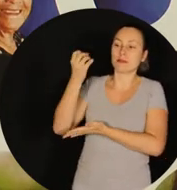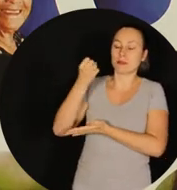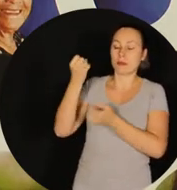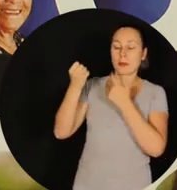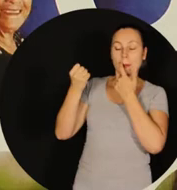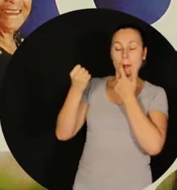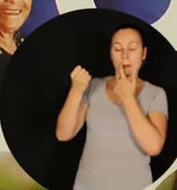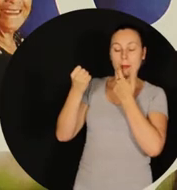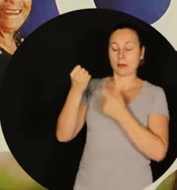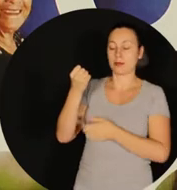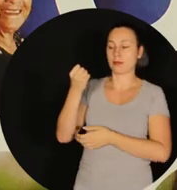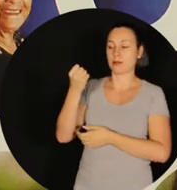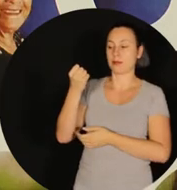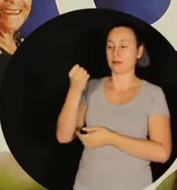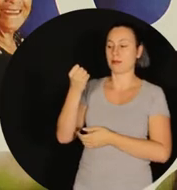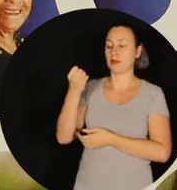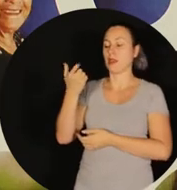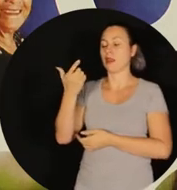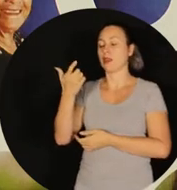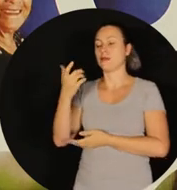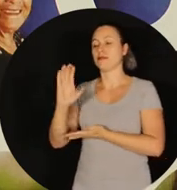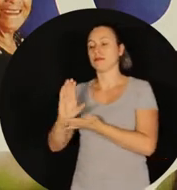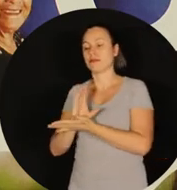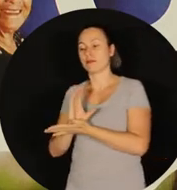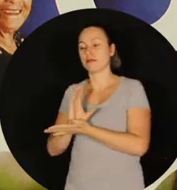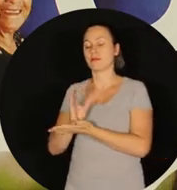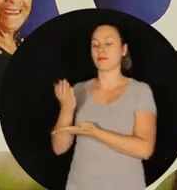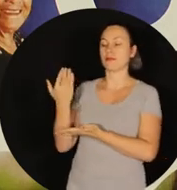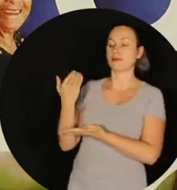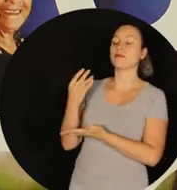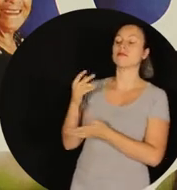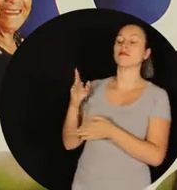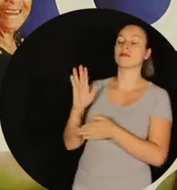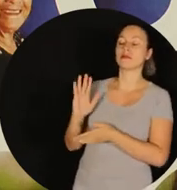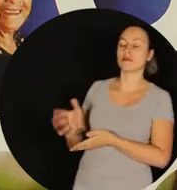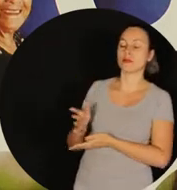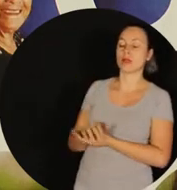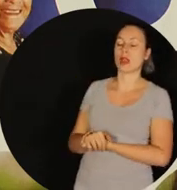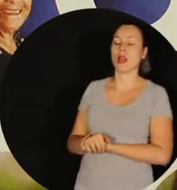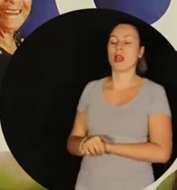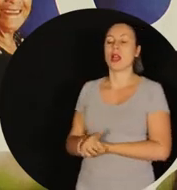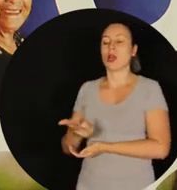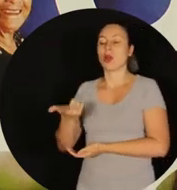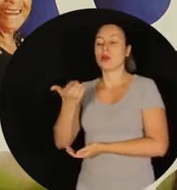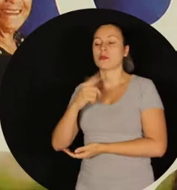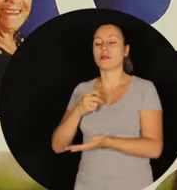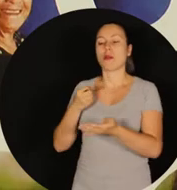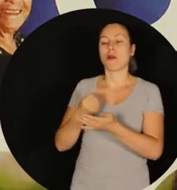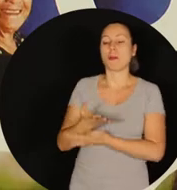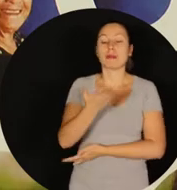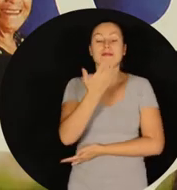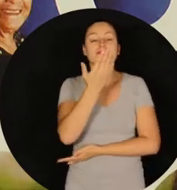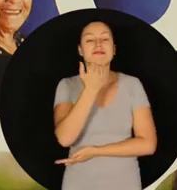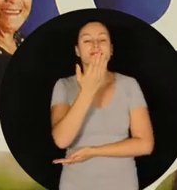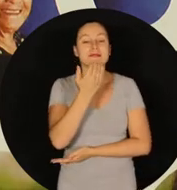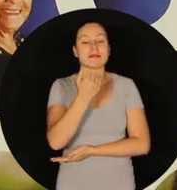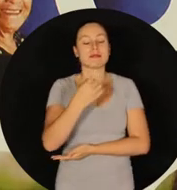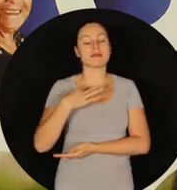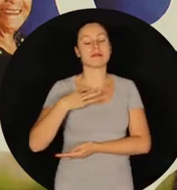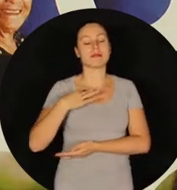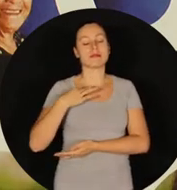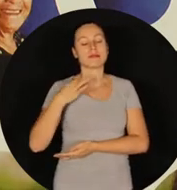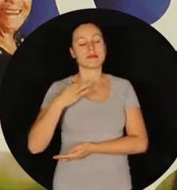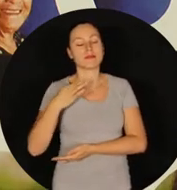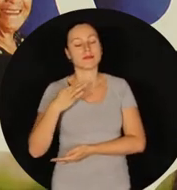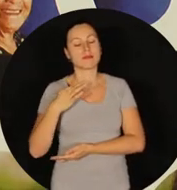através do benefício que eu recebi e recebo do Bolsa Família, eu pude comprar o que